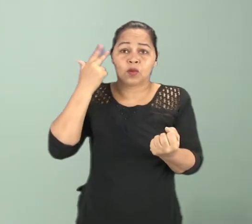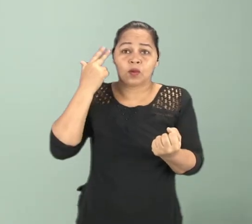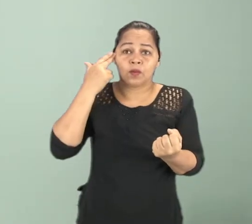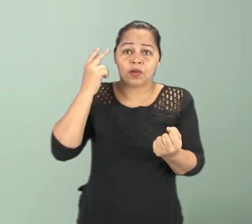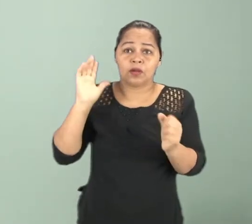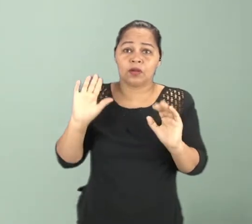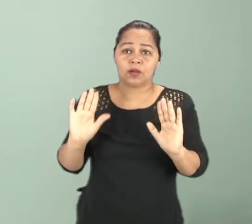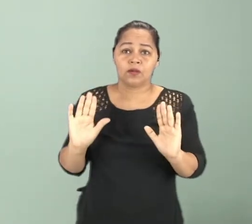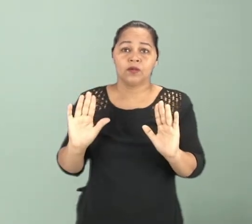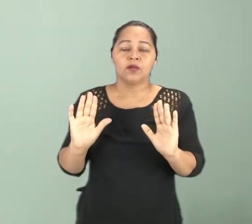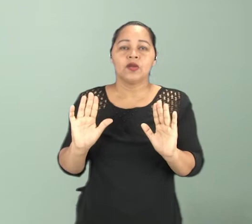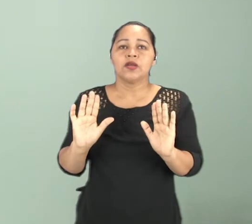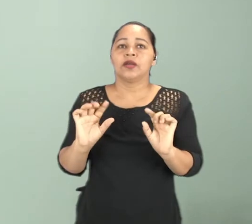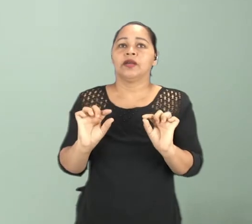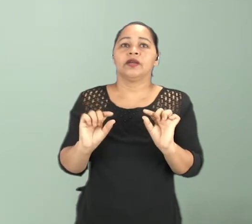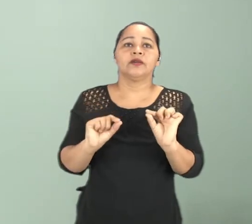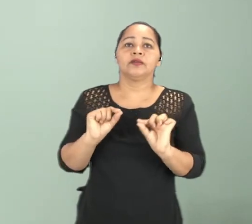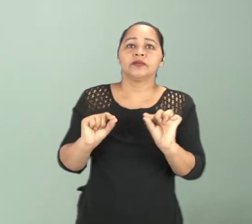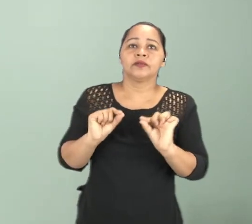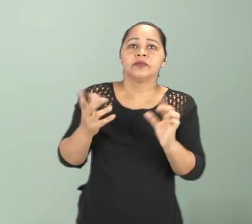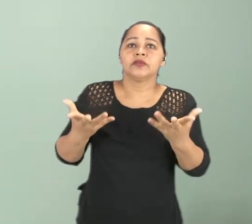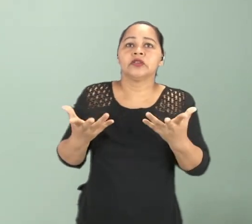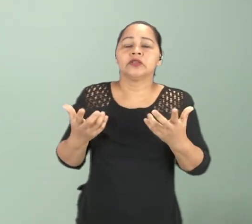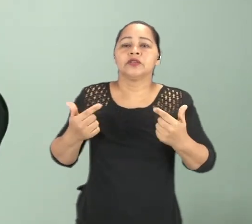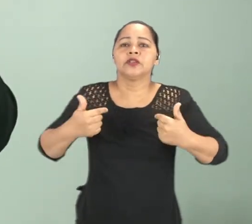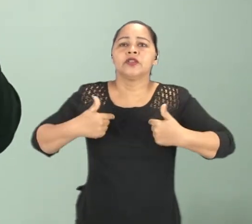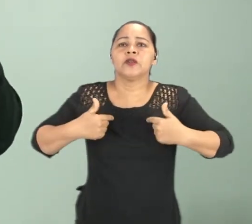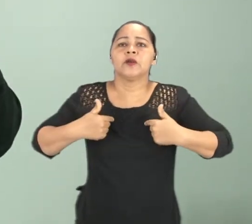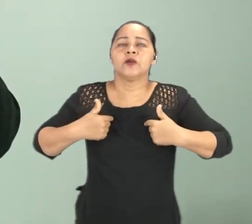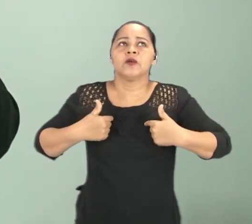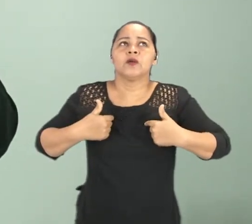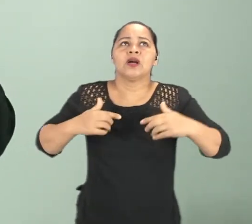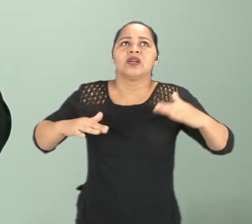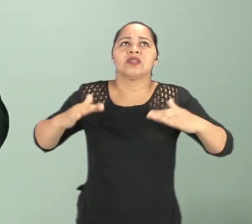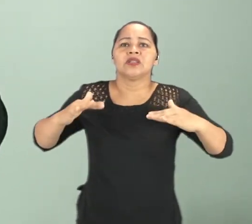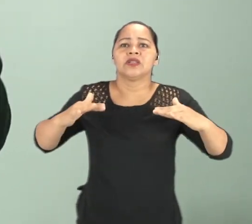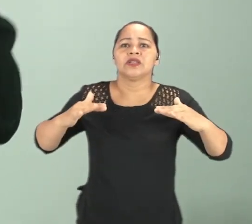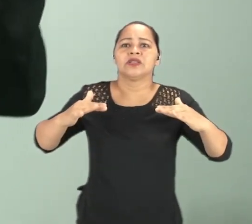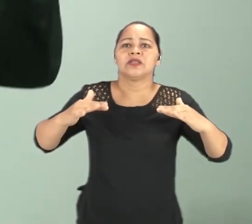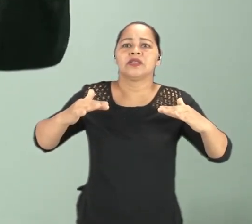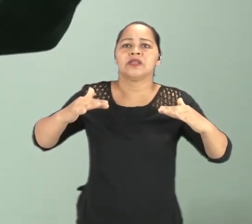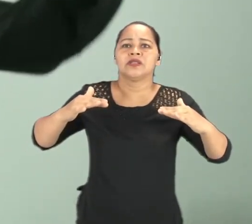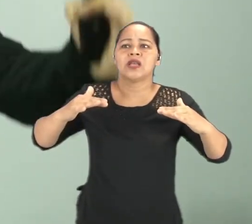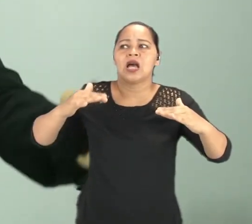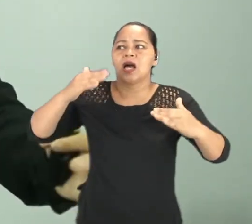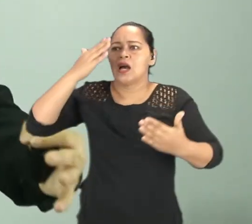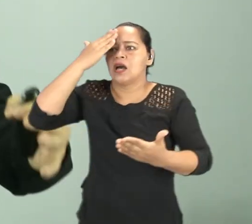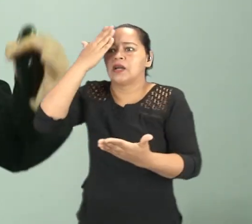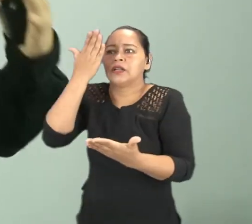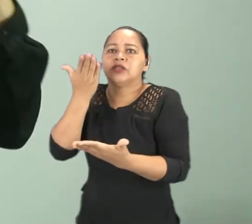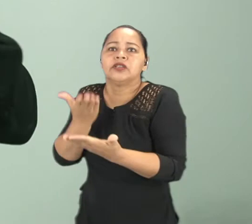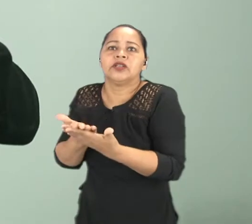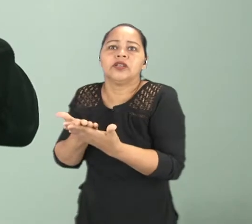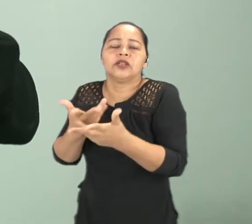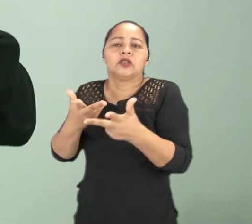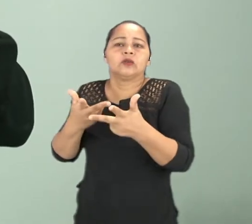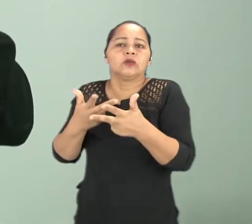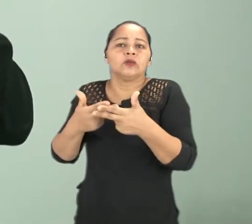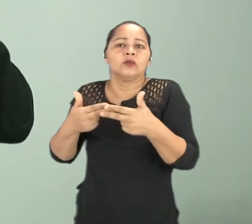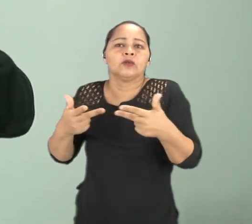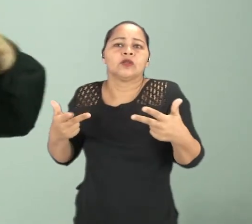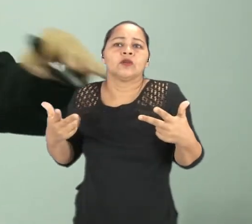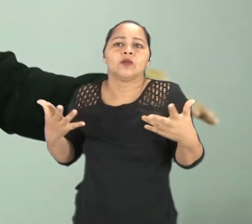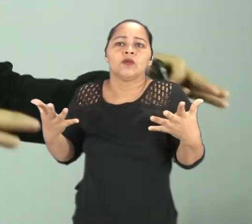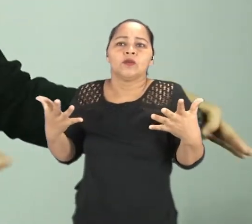transcendência é todas as vezes que eu saio do normal, quando eu acredito em uma coisa